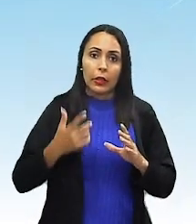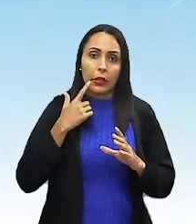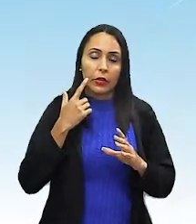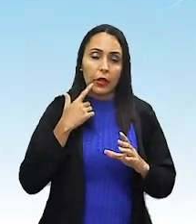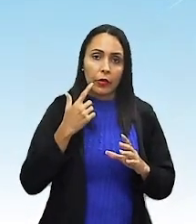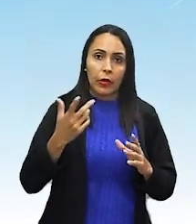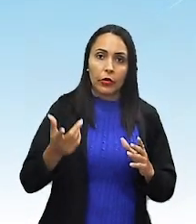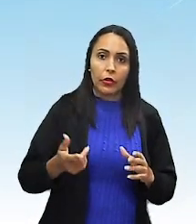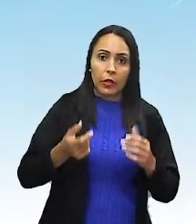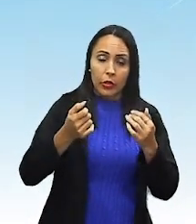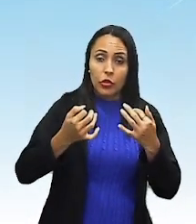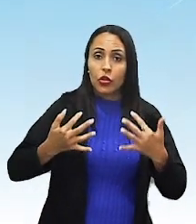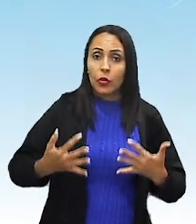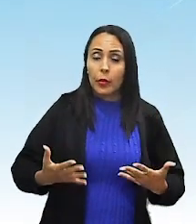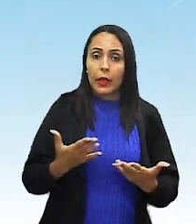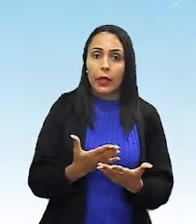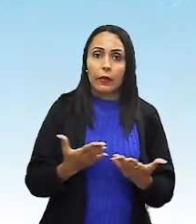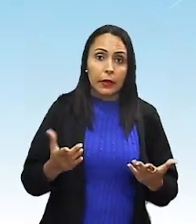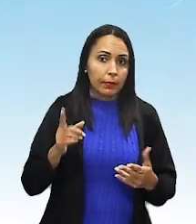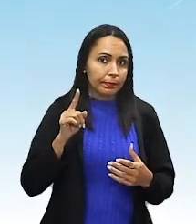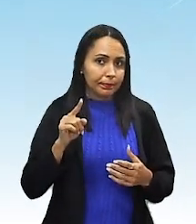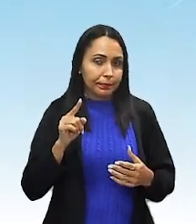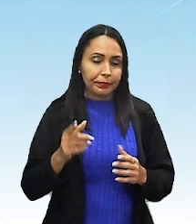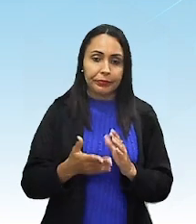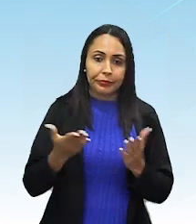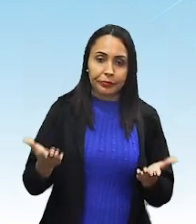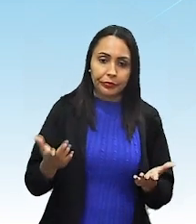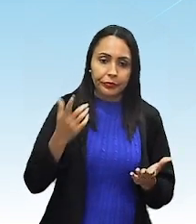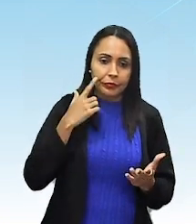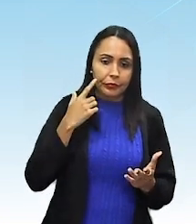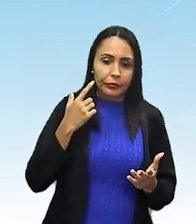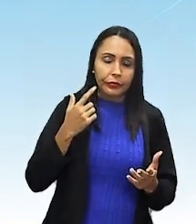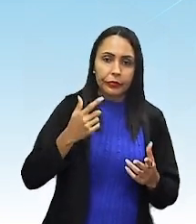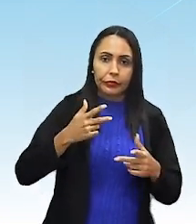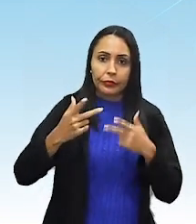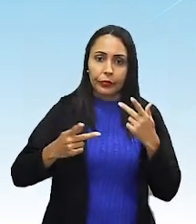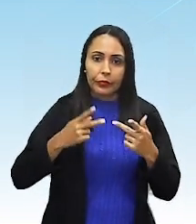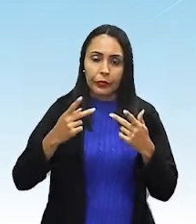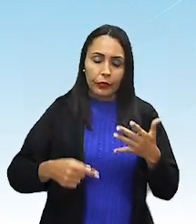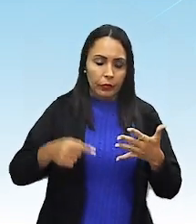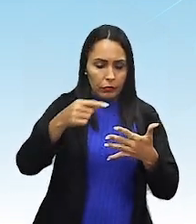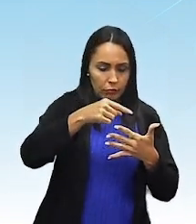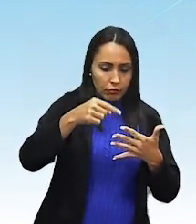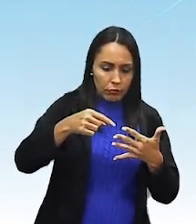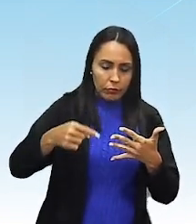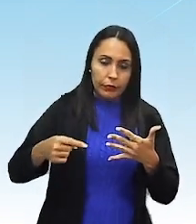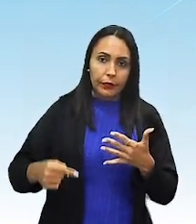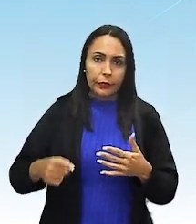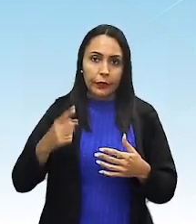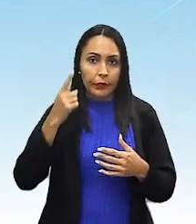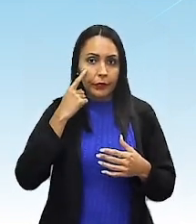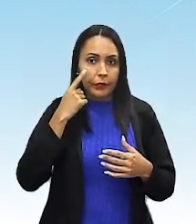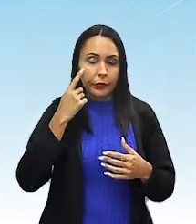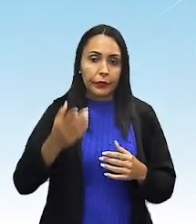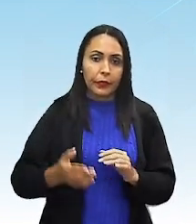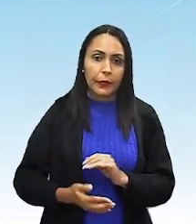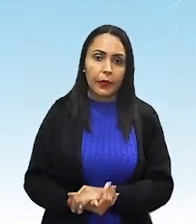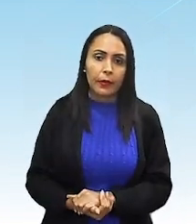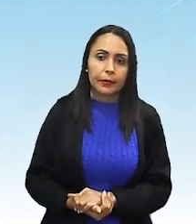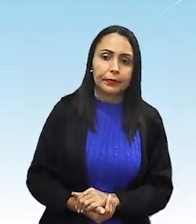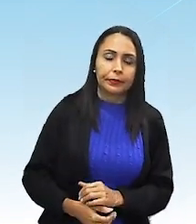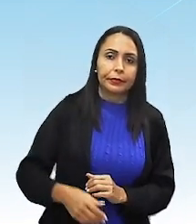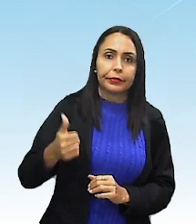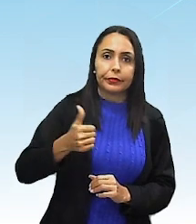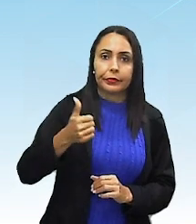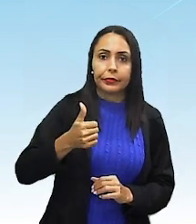cita as características gerais, vai ser assim. Falou das características ou citou as características, veja, a primeira